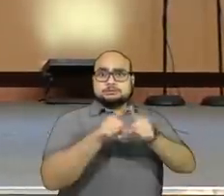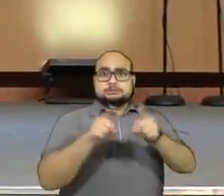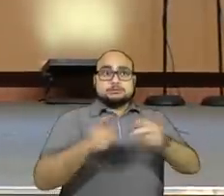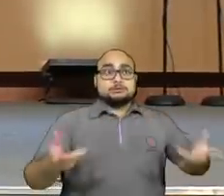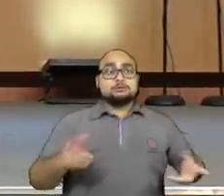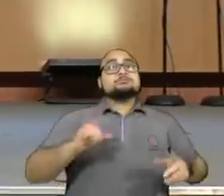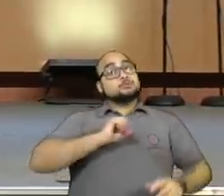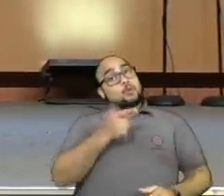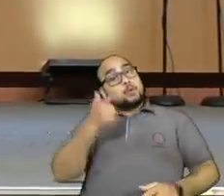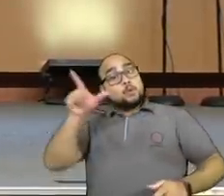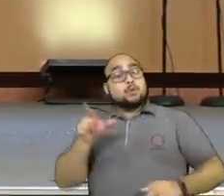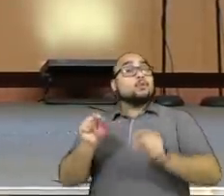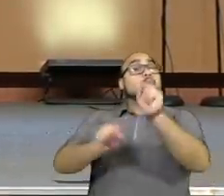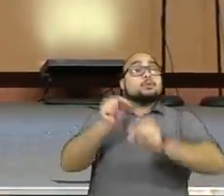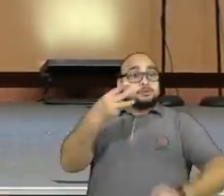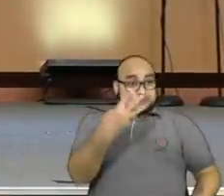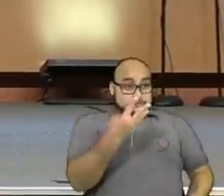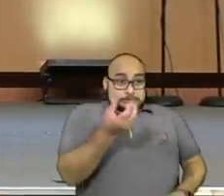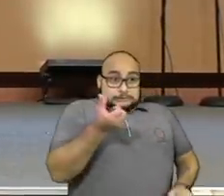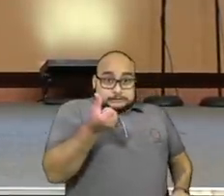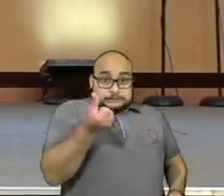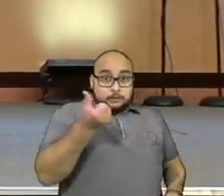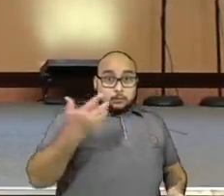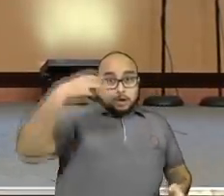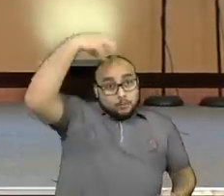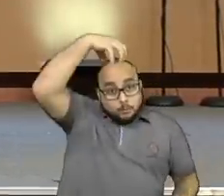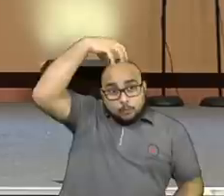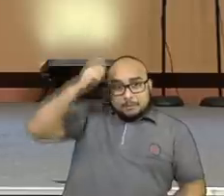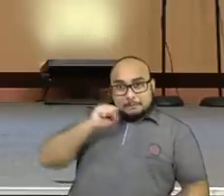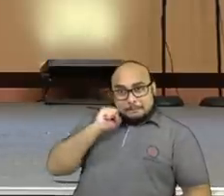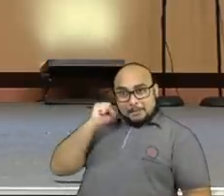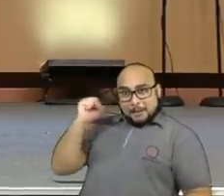derrotados. Quem disse que foi só a abertura do Jordão?